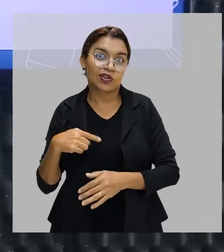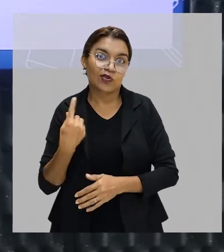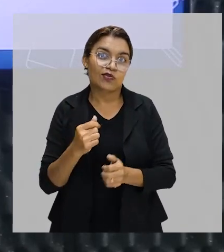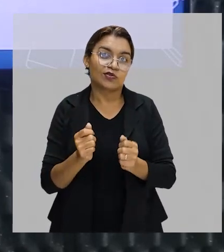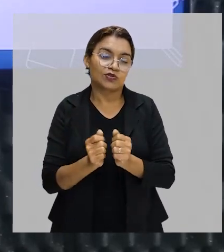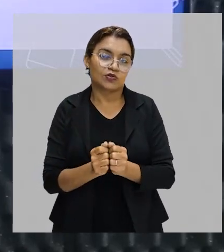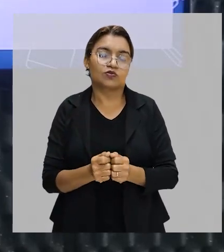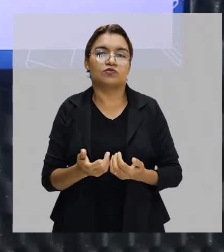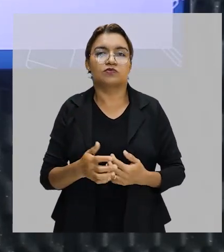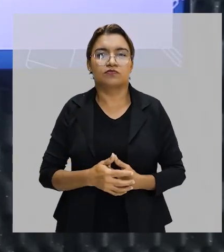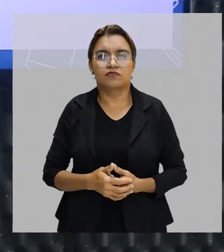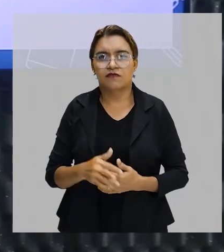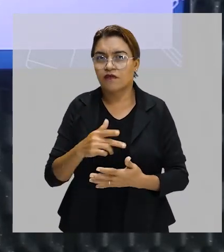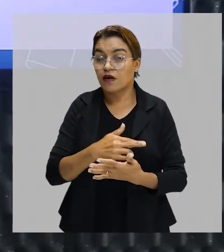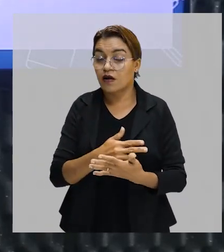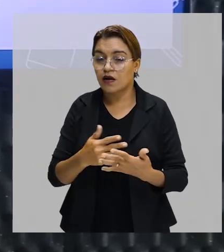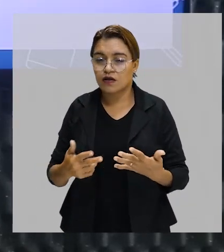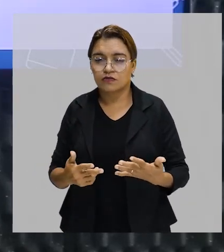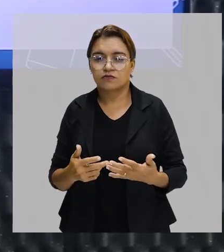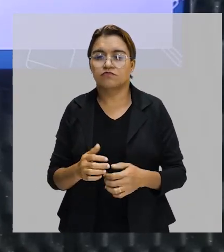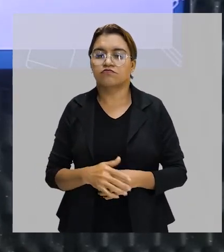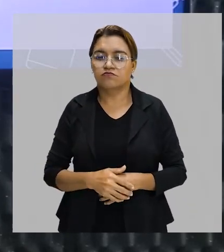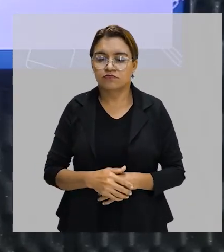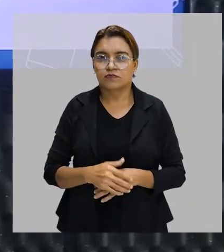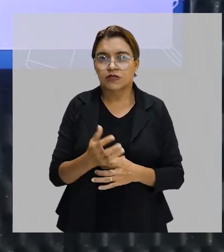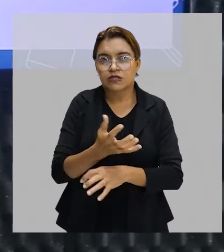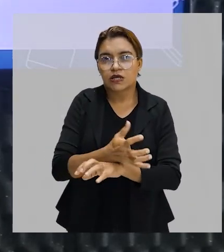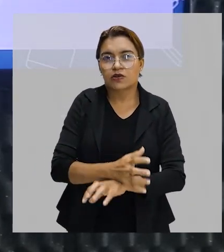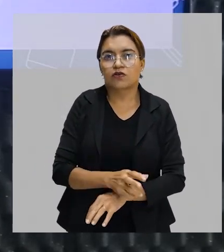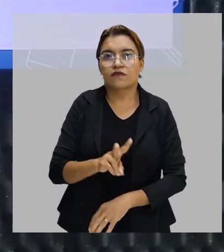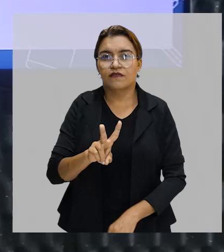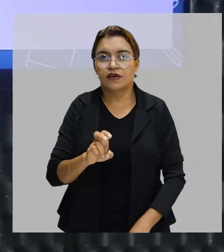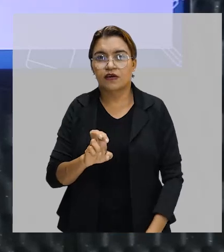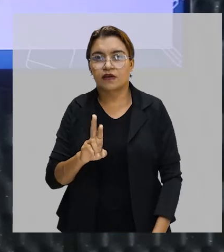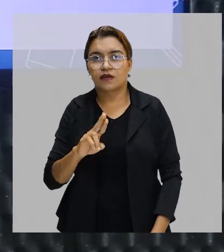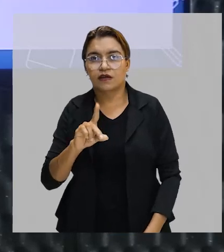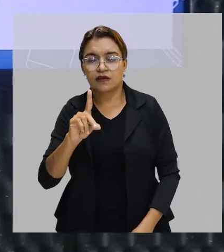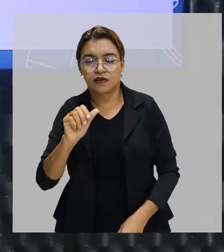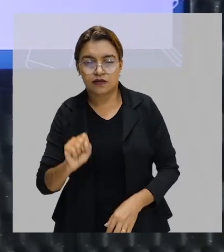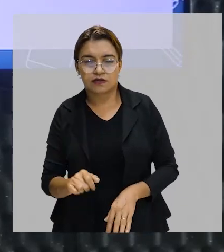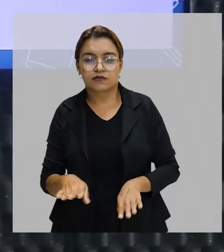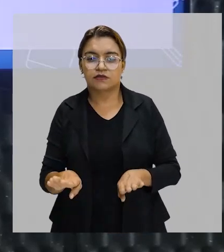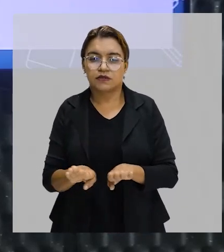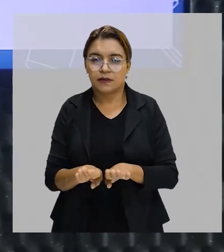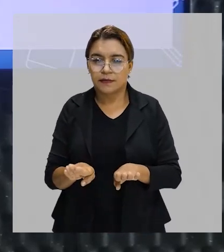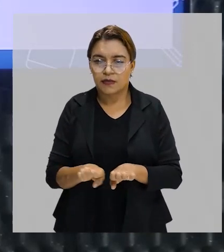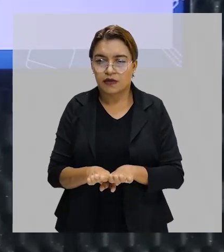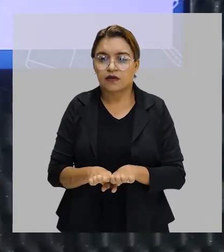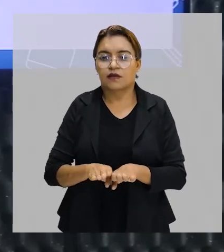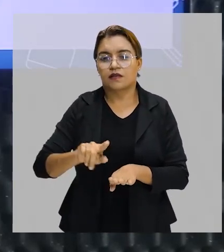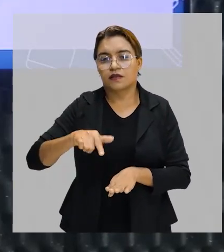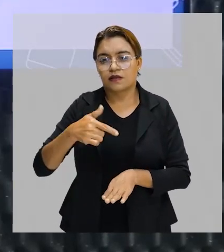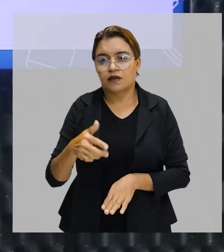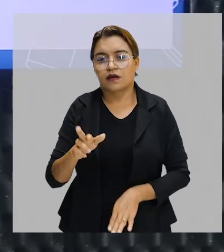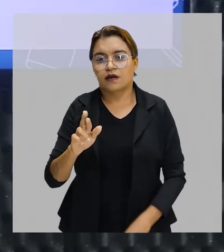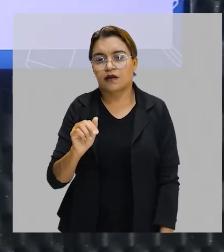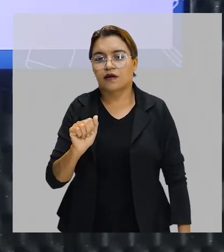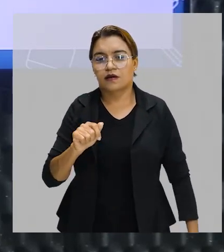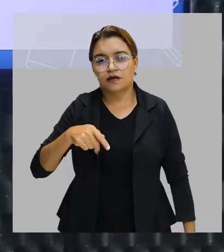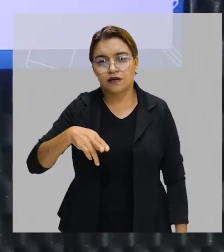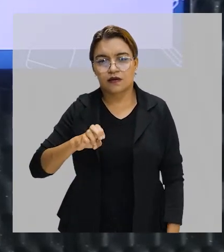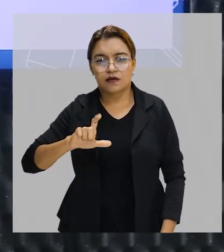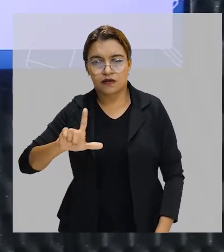Grandes Sertões Veredas, tá bom? O 15 lá da Raquel de Queiroz, que vai se ver lá na